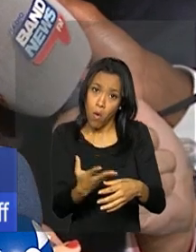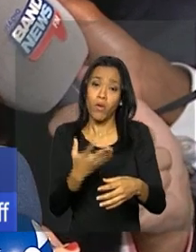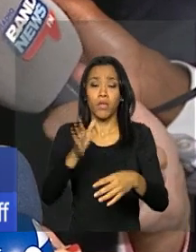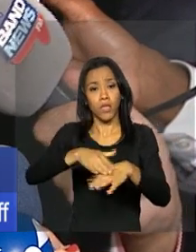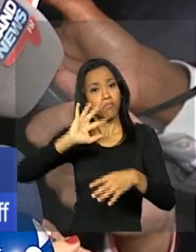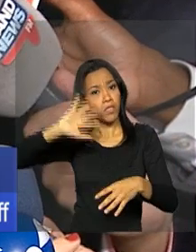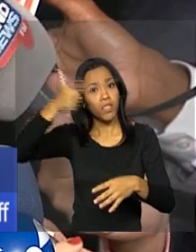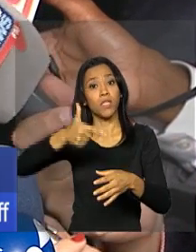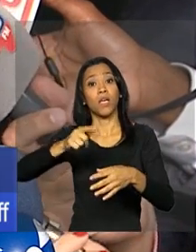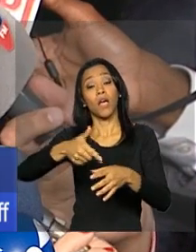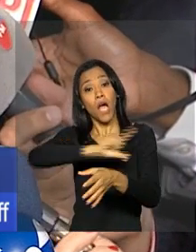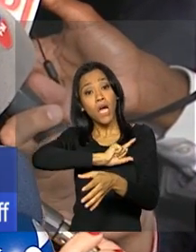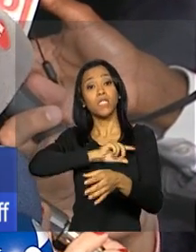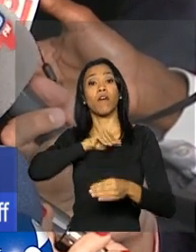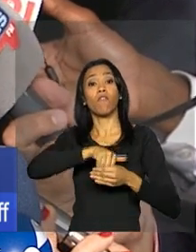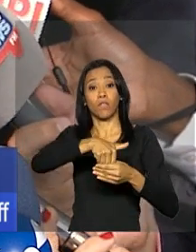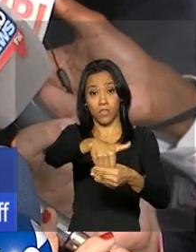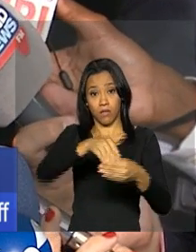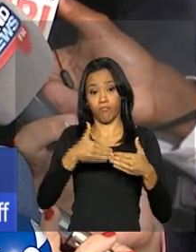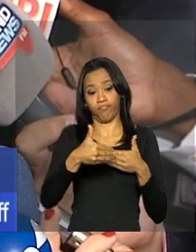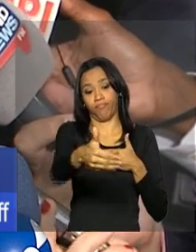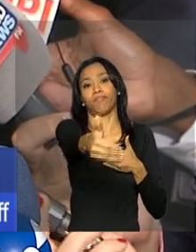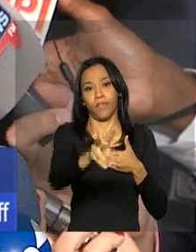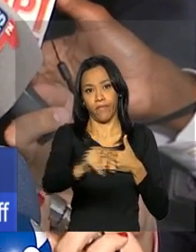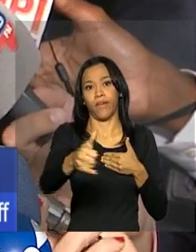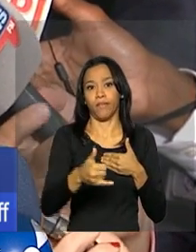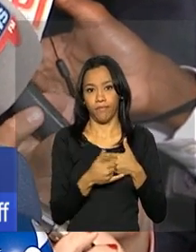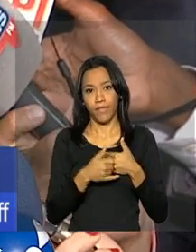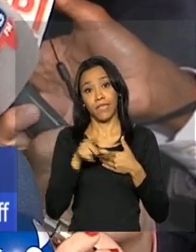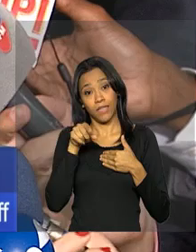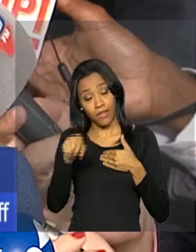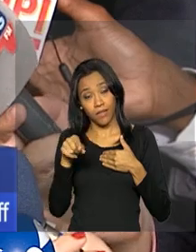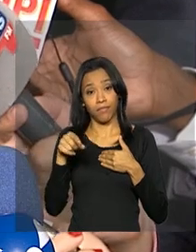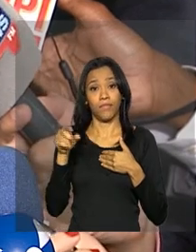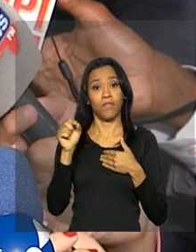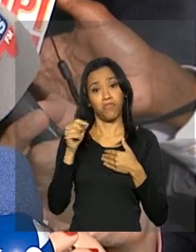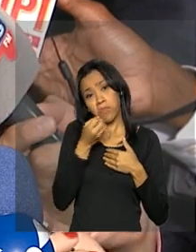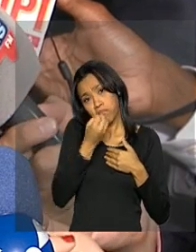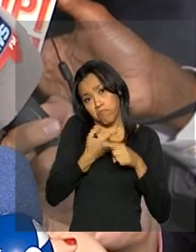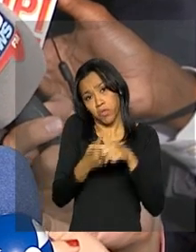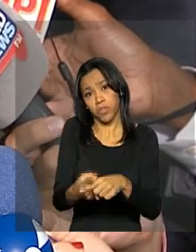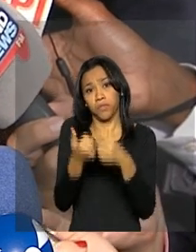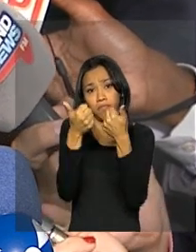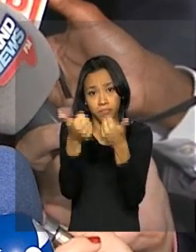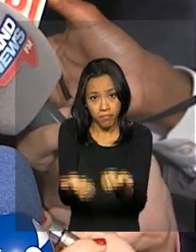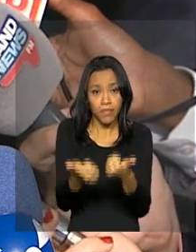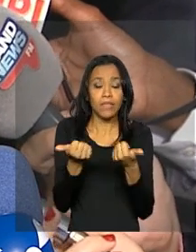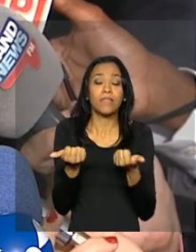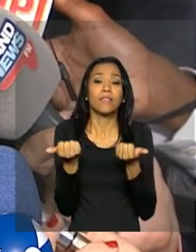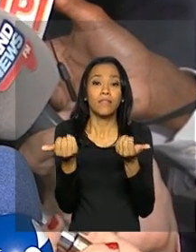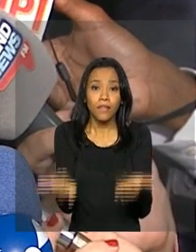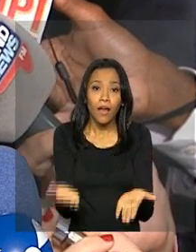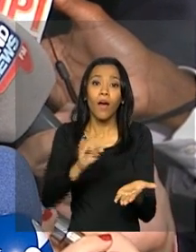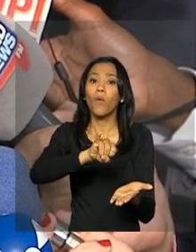que nós teremos pela frente, repito, que dá a oportunidade, desse ponto de vista foi positivo, que dá a oportunidade para